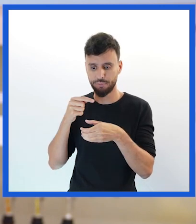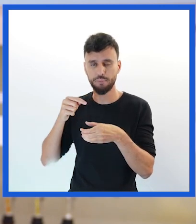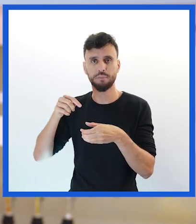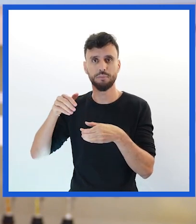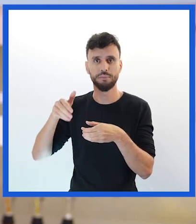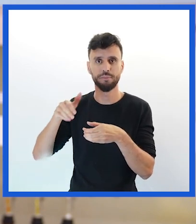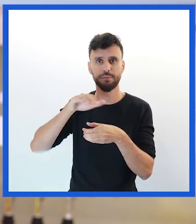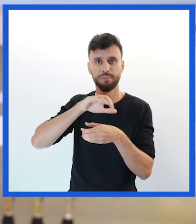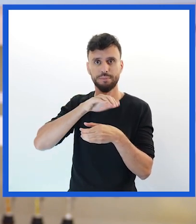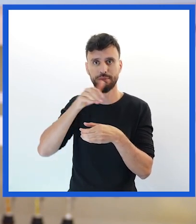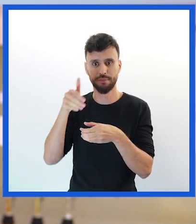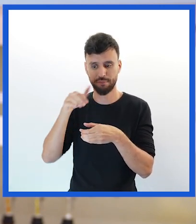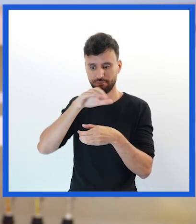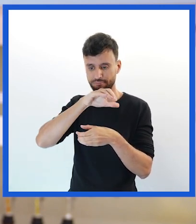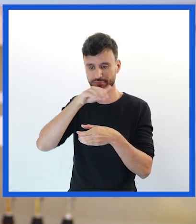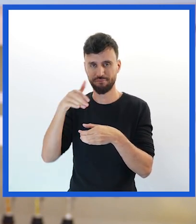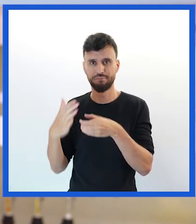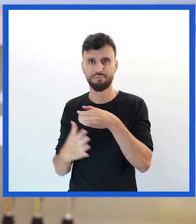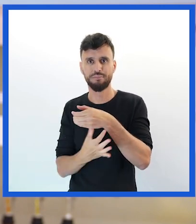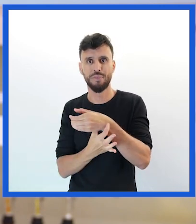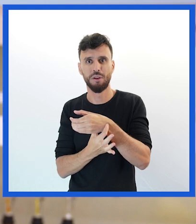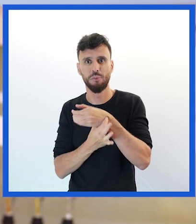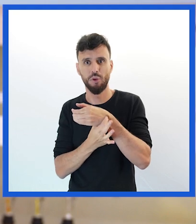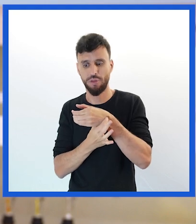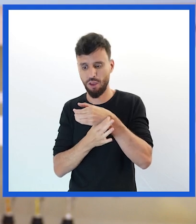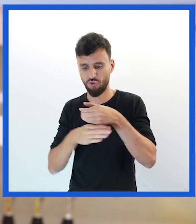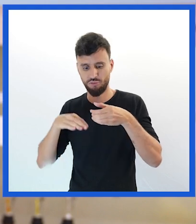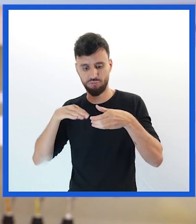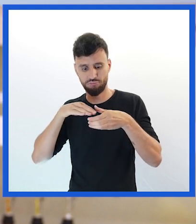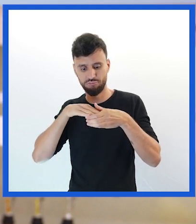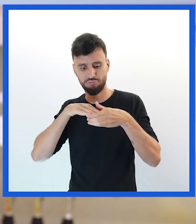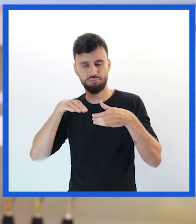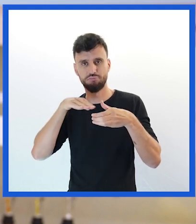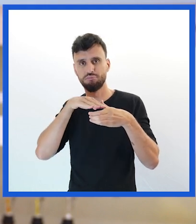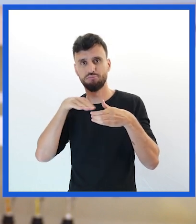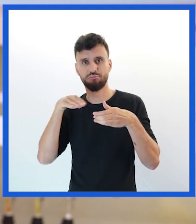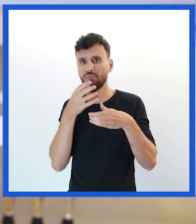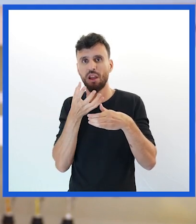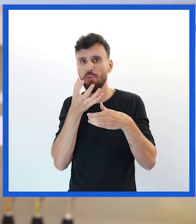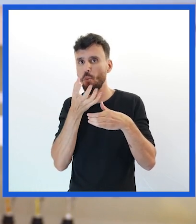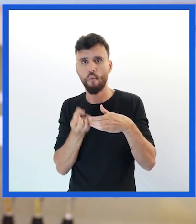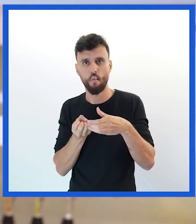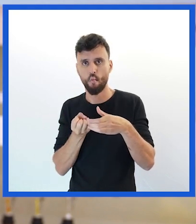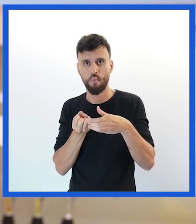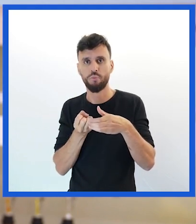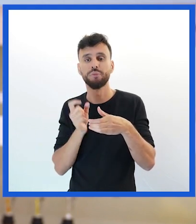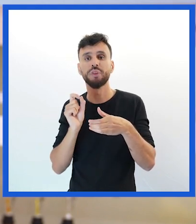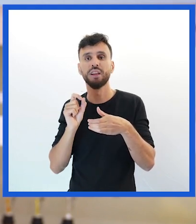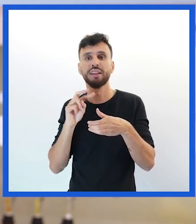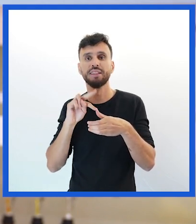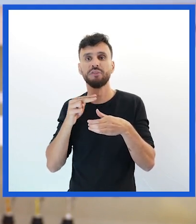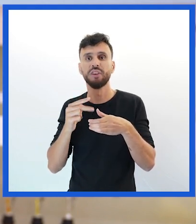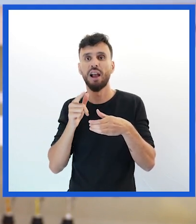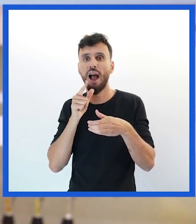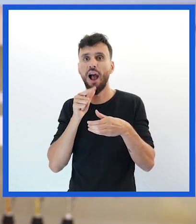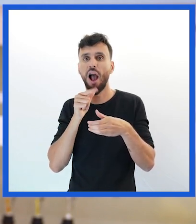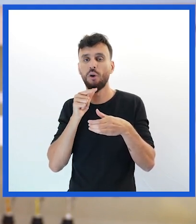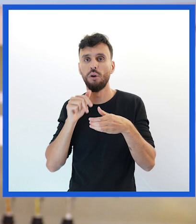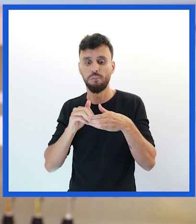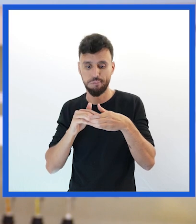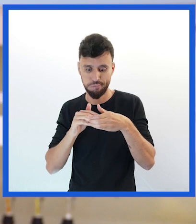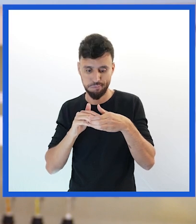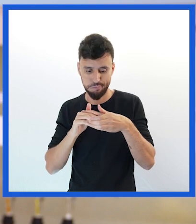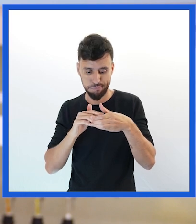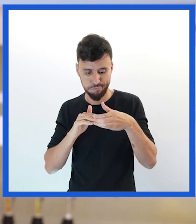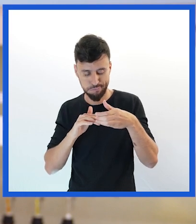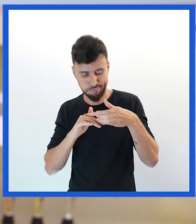cápsula acabam protegendo as camadas inferiores do processo de secagem. Uma parte da água fica retida na camada mais profunda